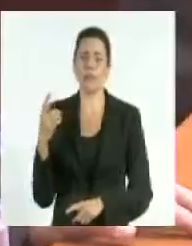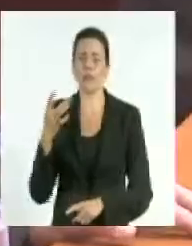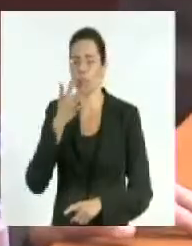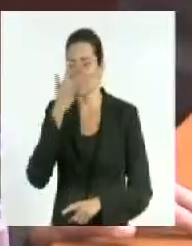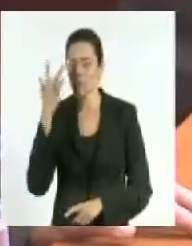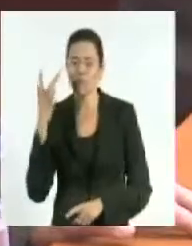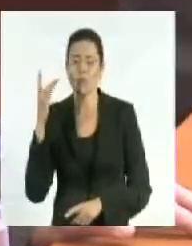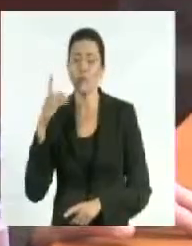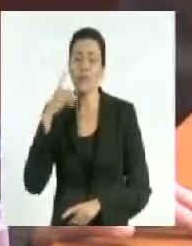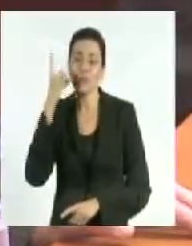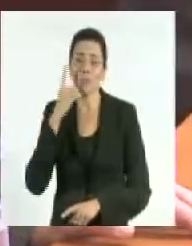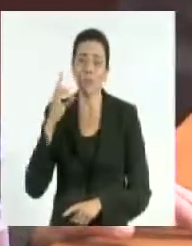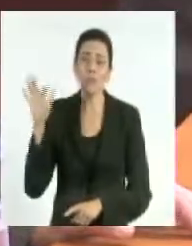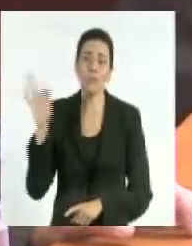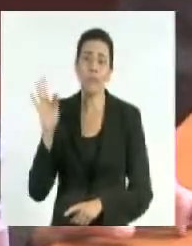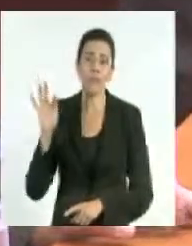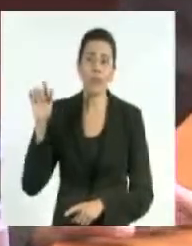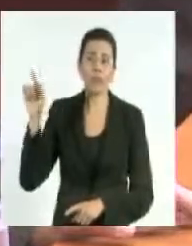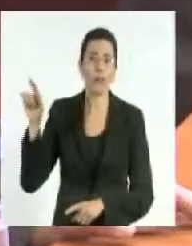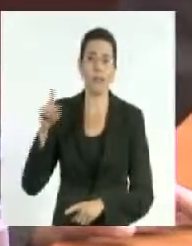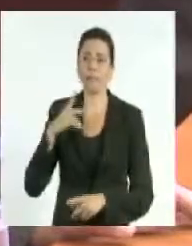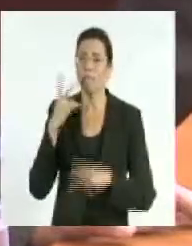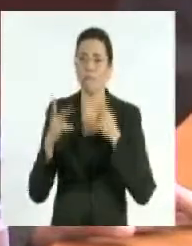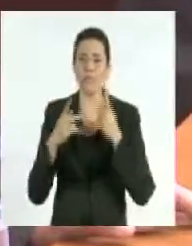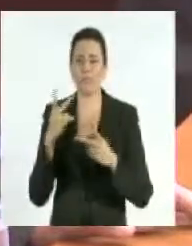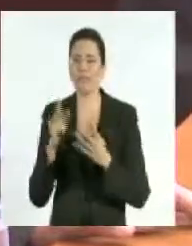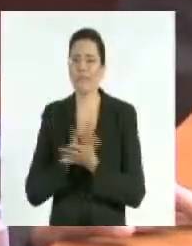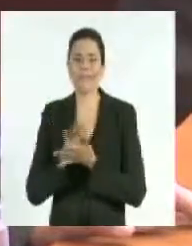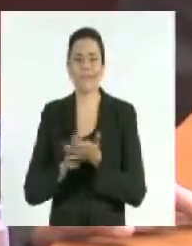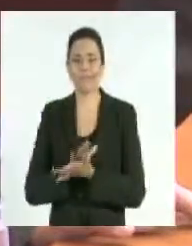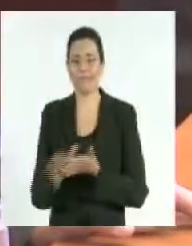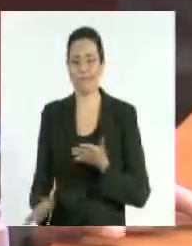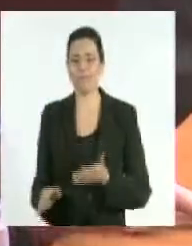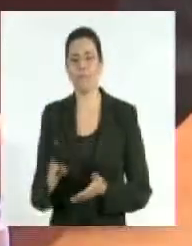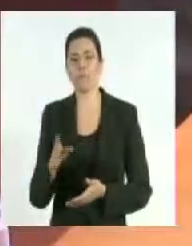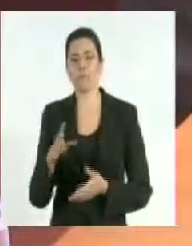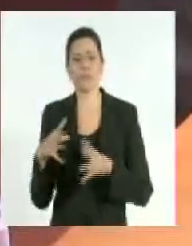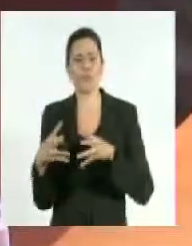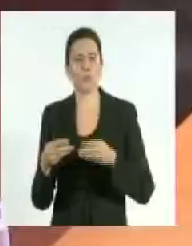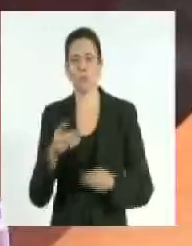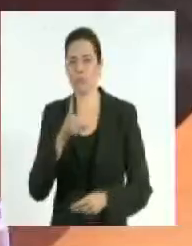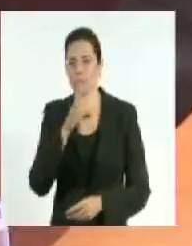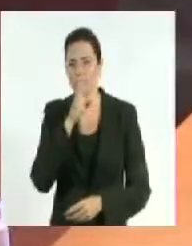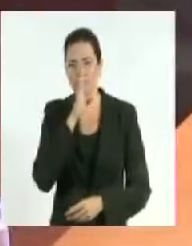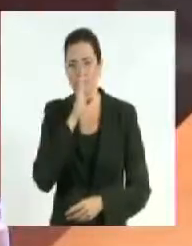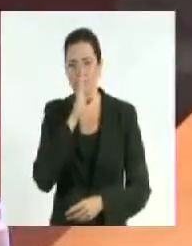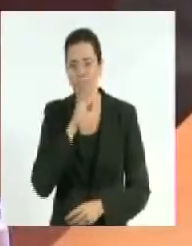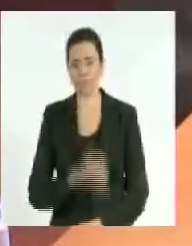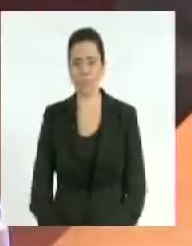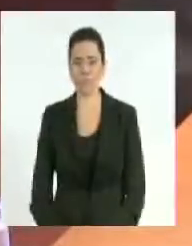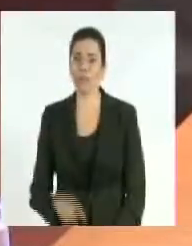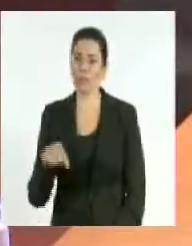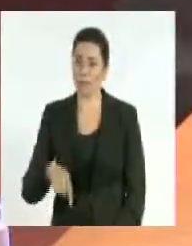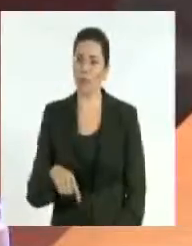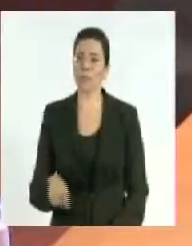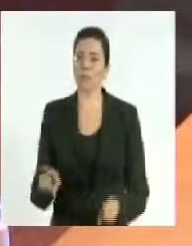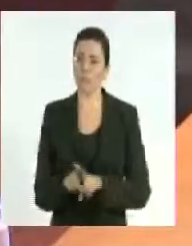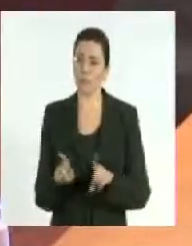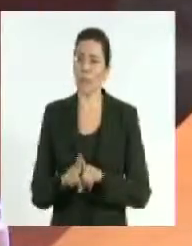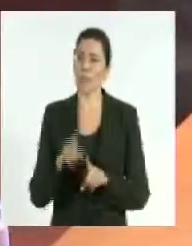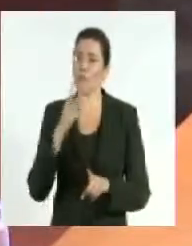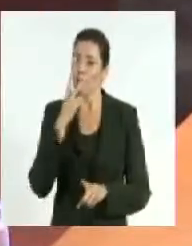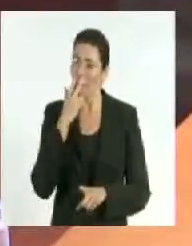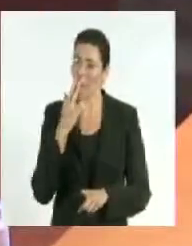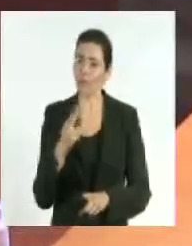vi gritos em relação a isso. Essa casa também faz a coisa de ordem introspectiva e